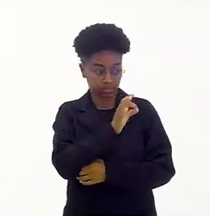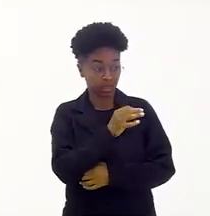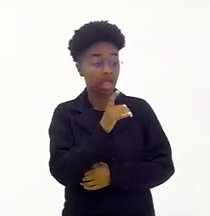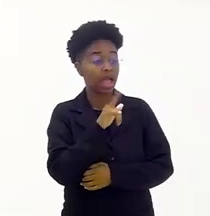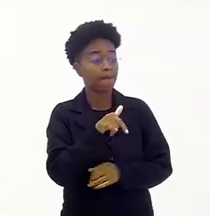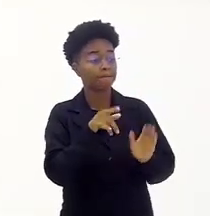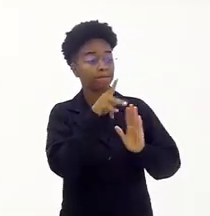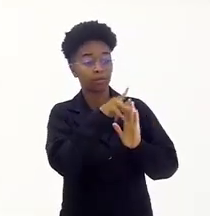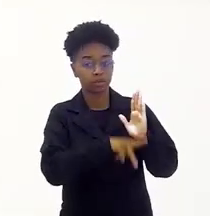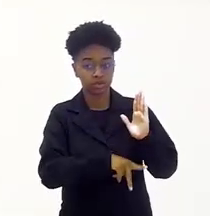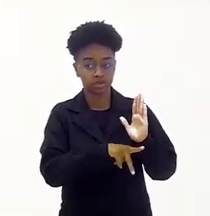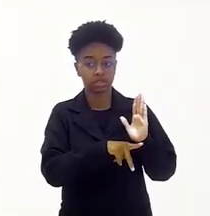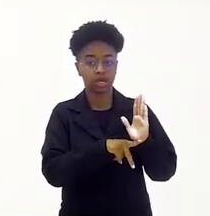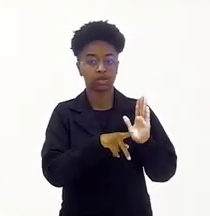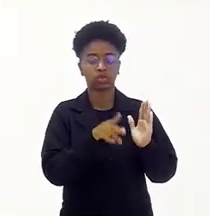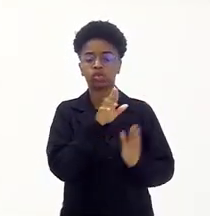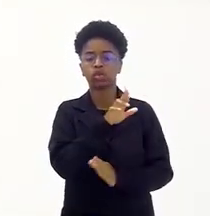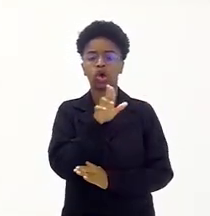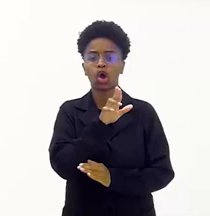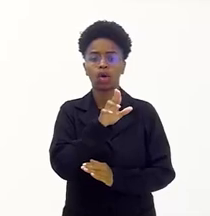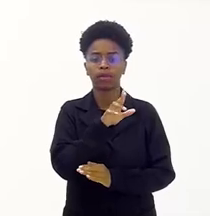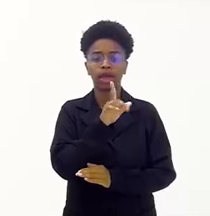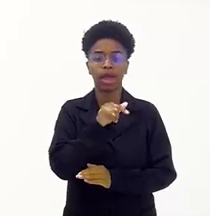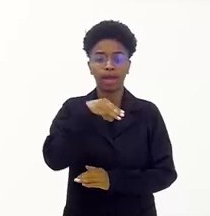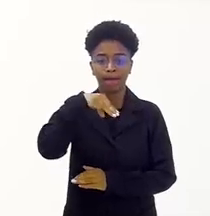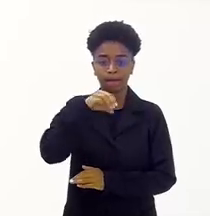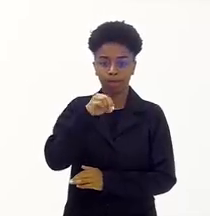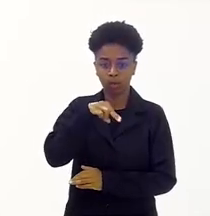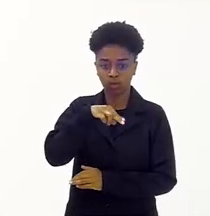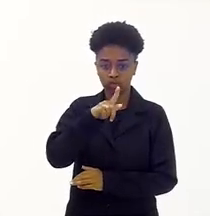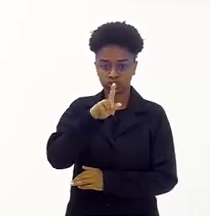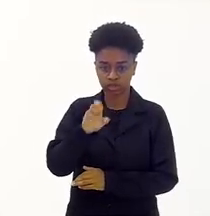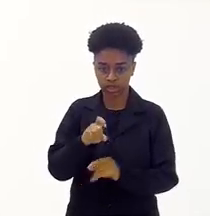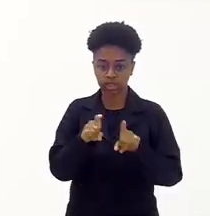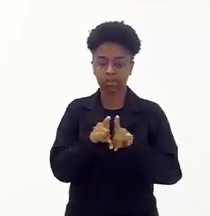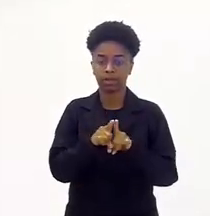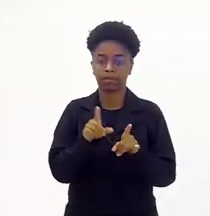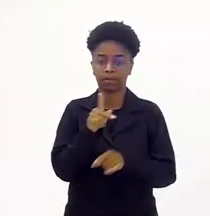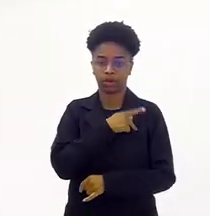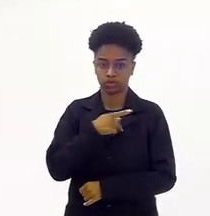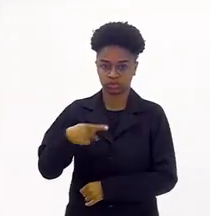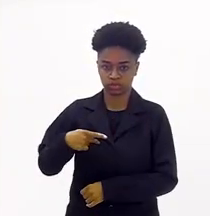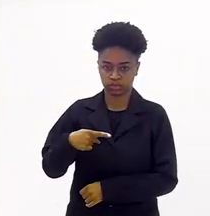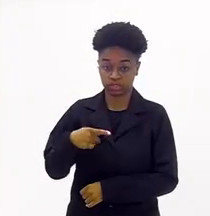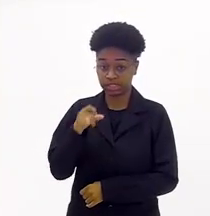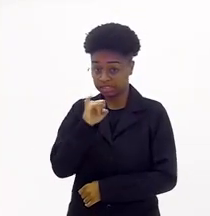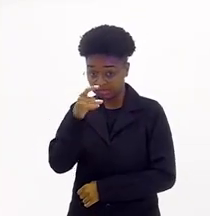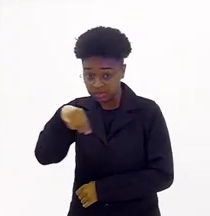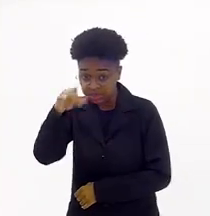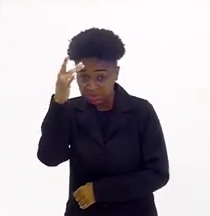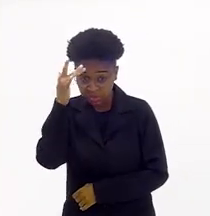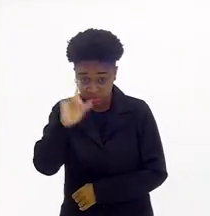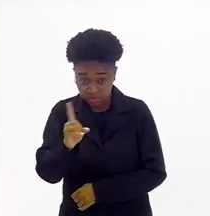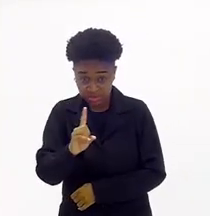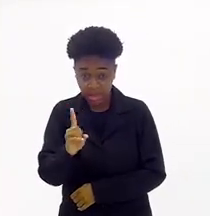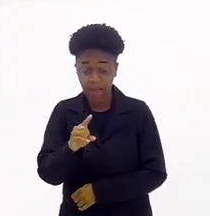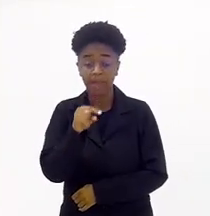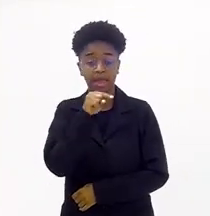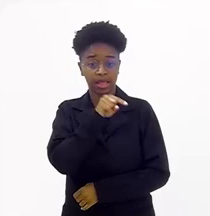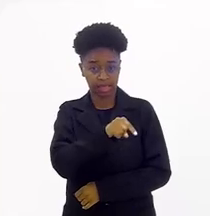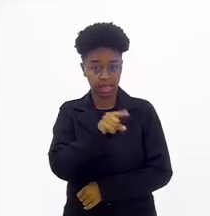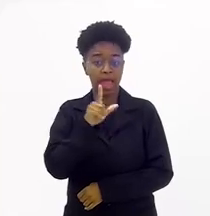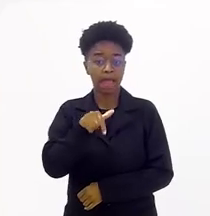foi um projeto do padre. O nome do espetáculo é O Monge e o Pastor. Para quem não sabe, nosso cardeal,